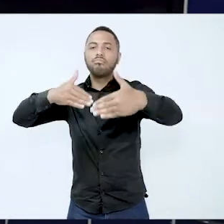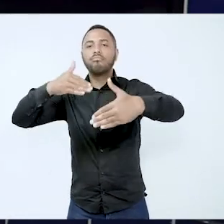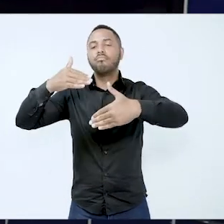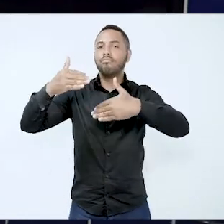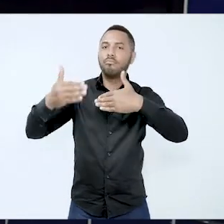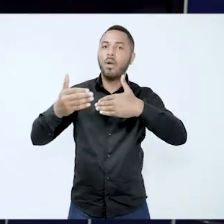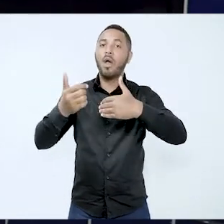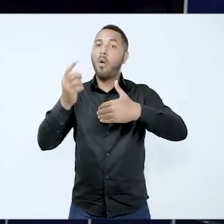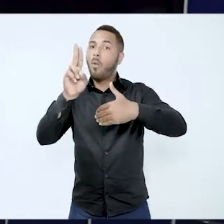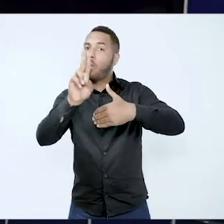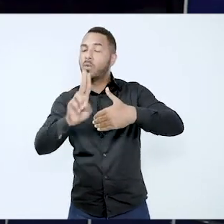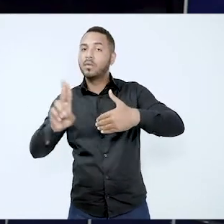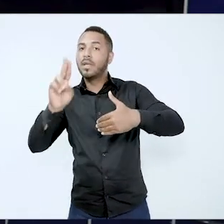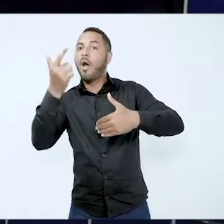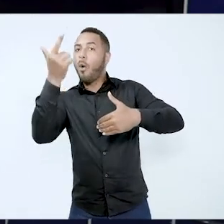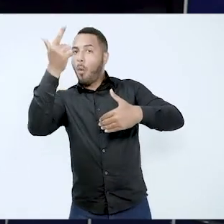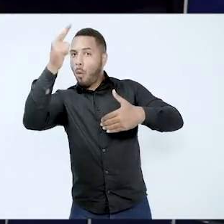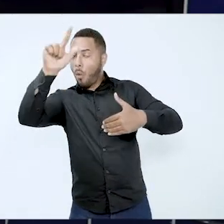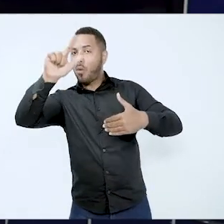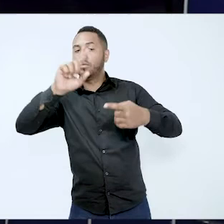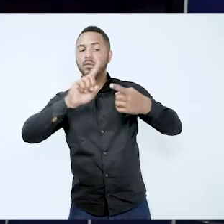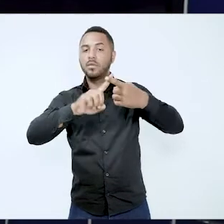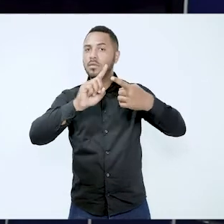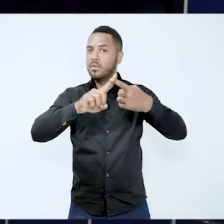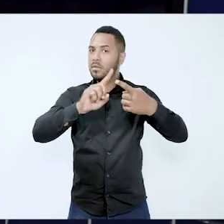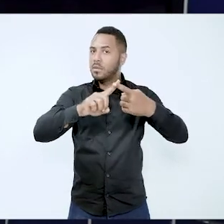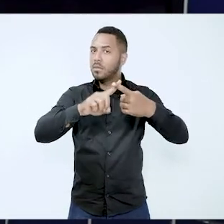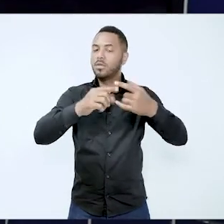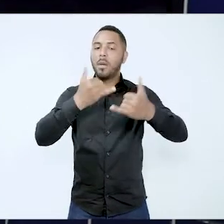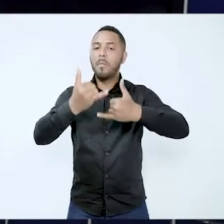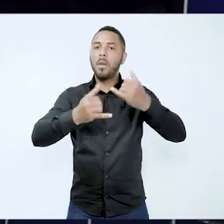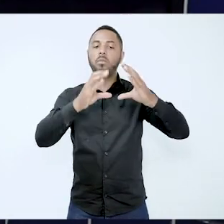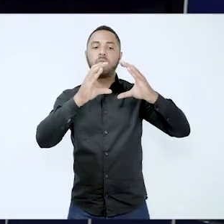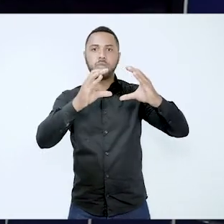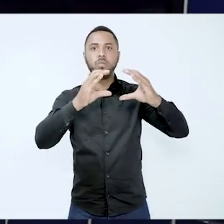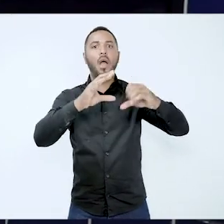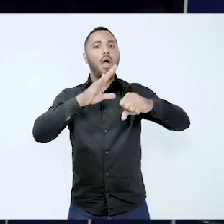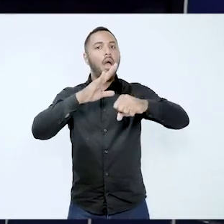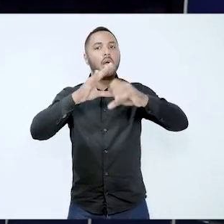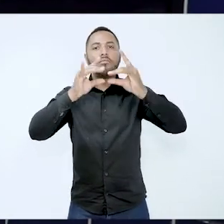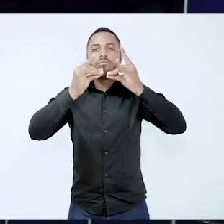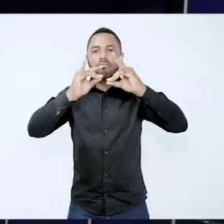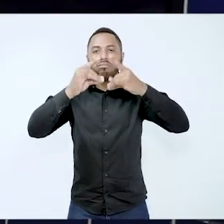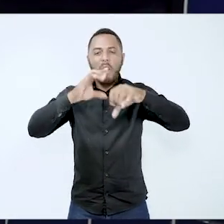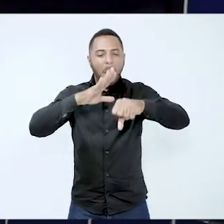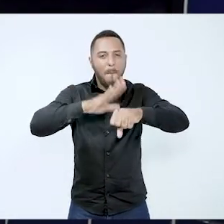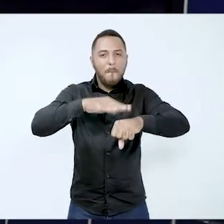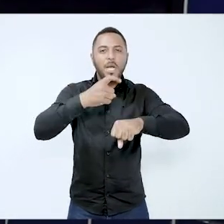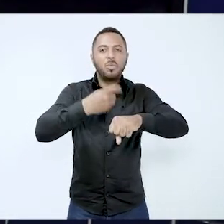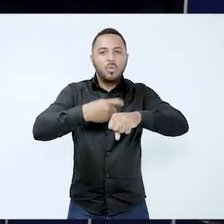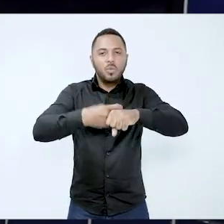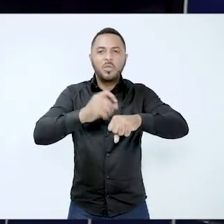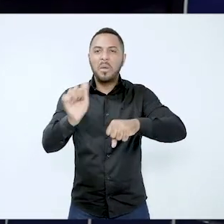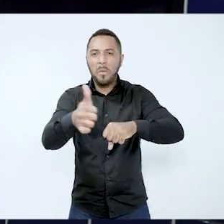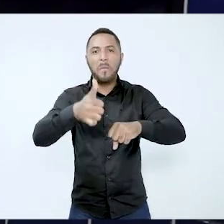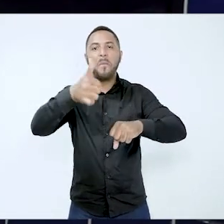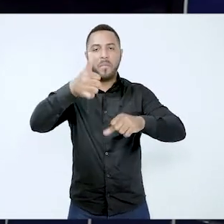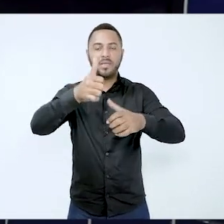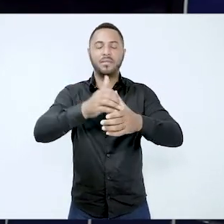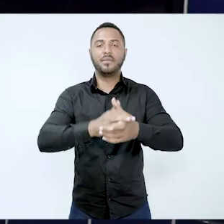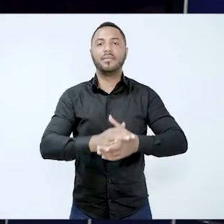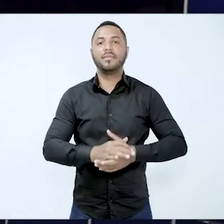estavam aparecendo bolas de pito, ou seja, já eram bolas que possuíam pito e couro, ou seja, uma coisa